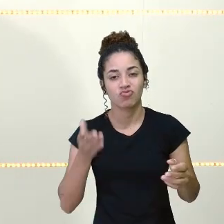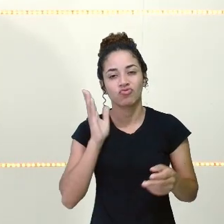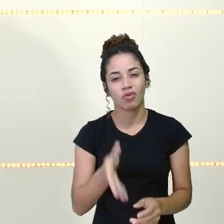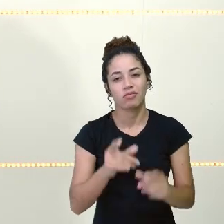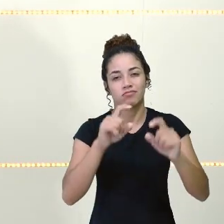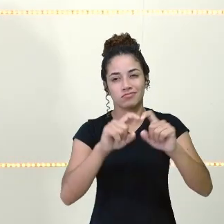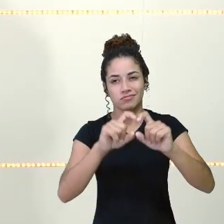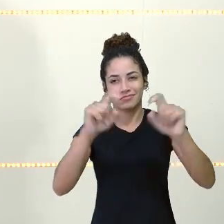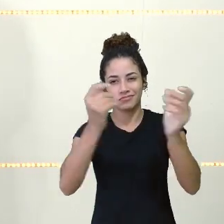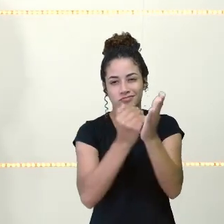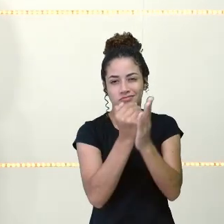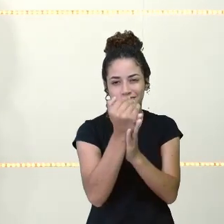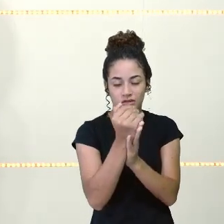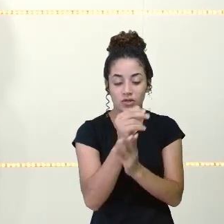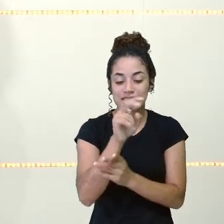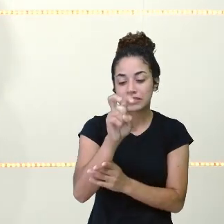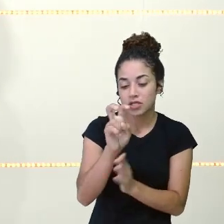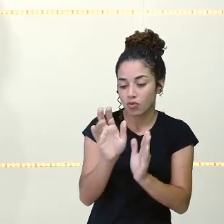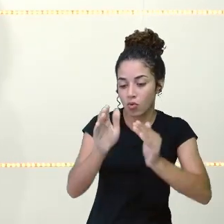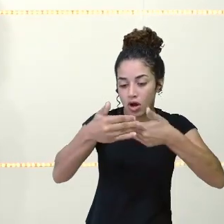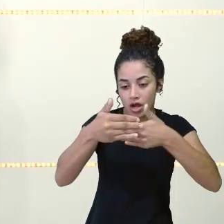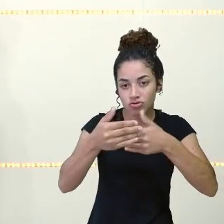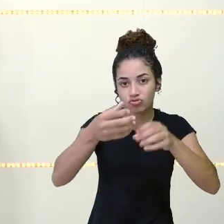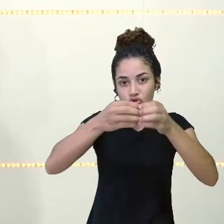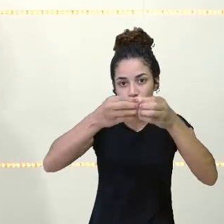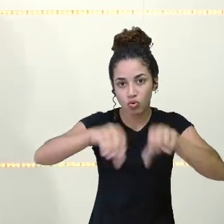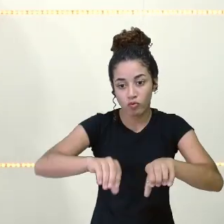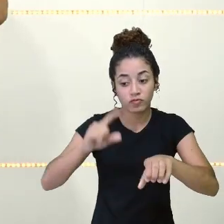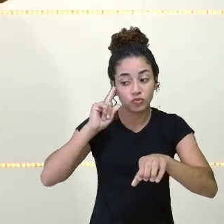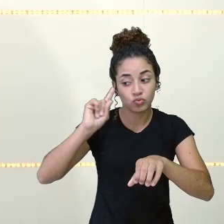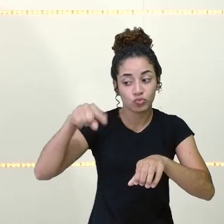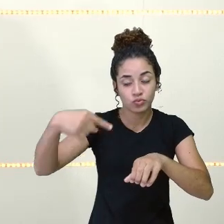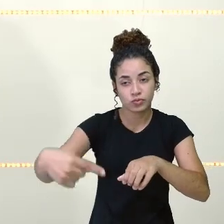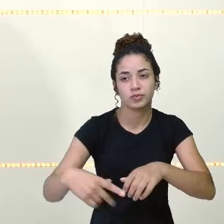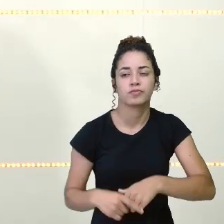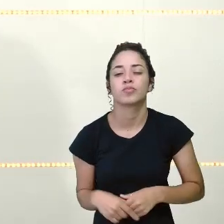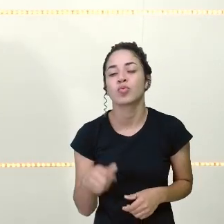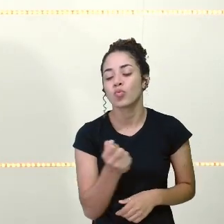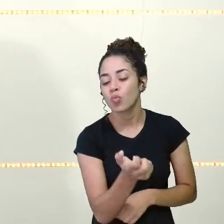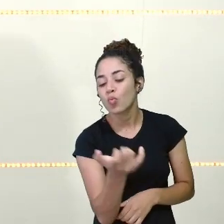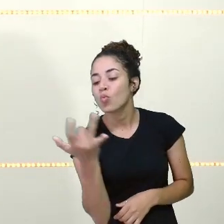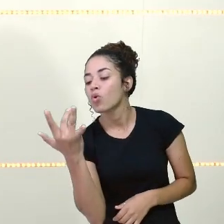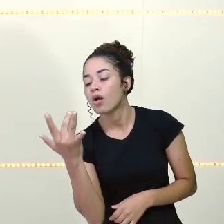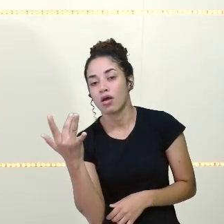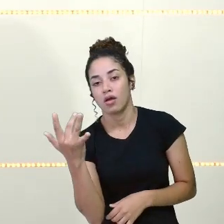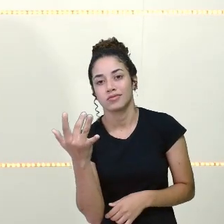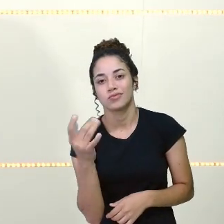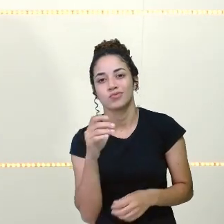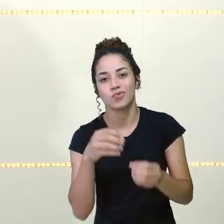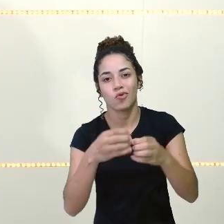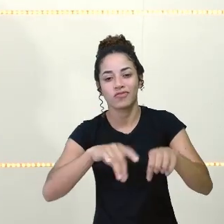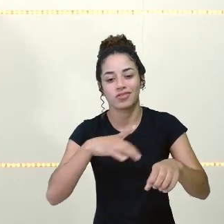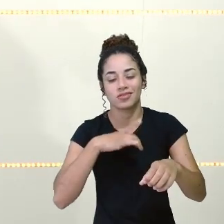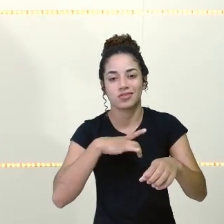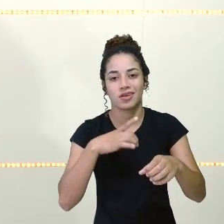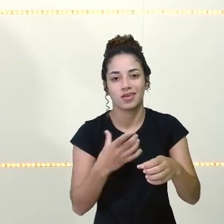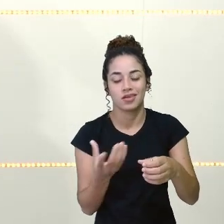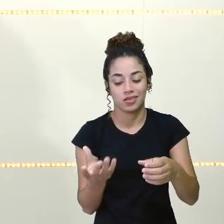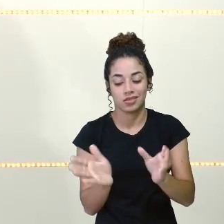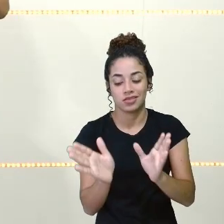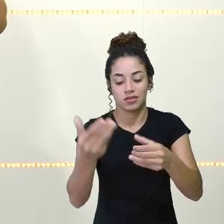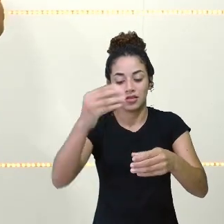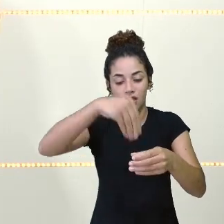nossa questão. 5 bandejas de ovos por dia. Quantos ovos tem cada bandeja?